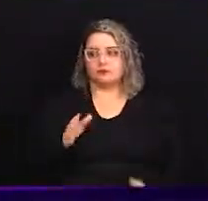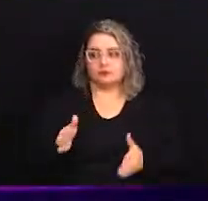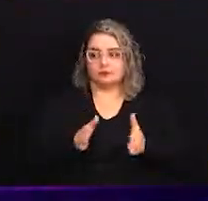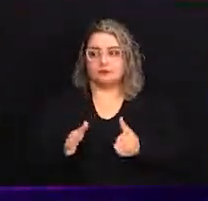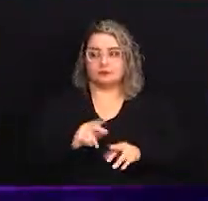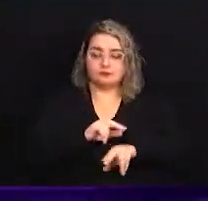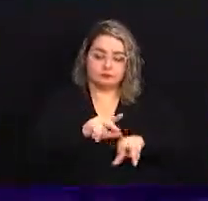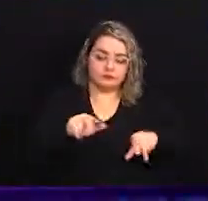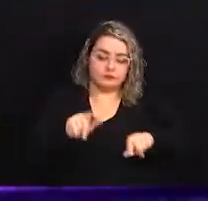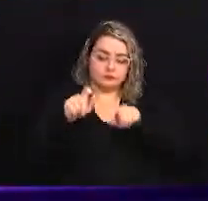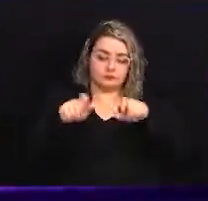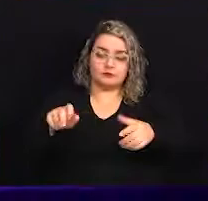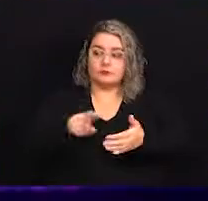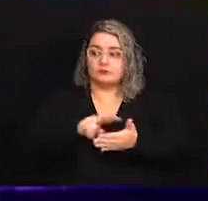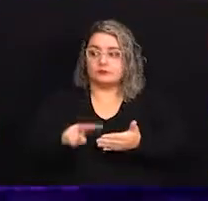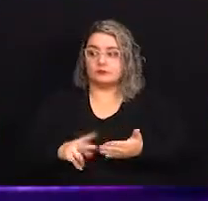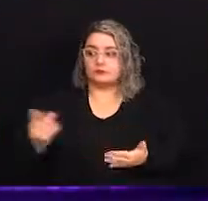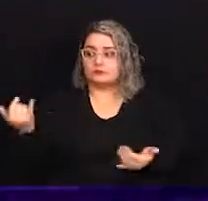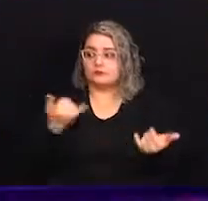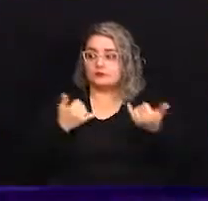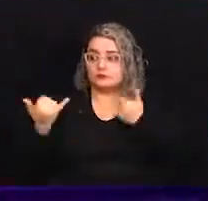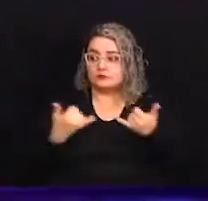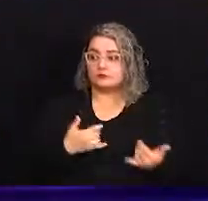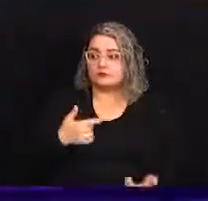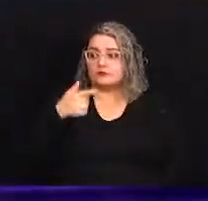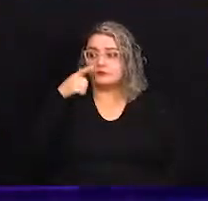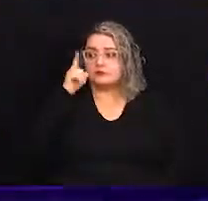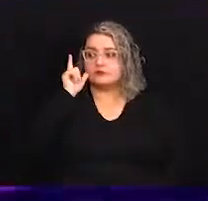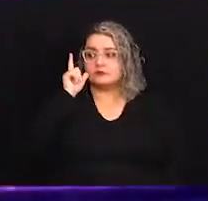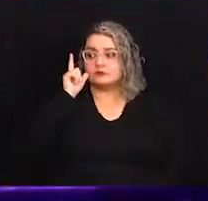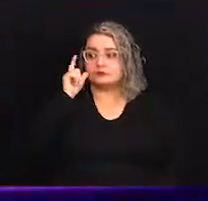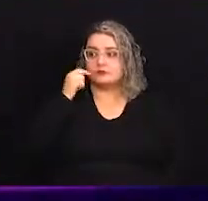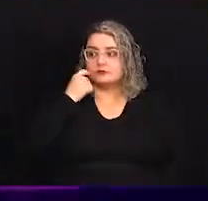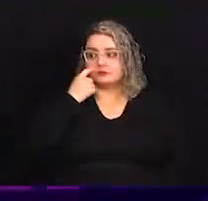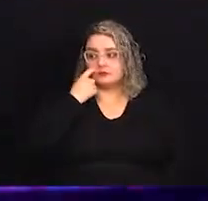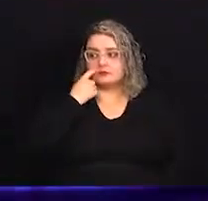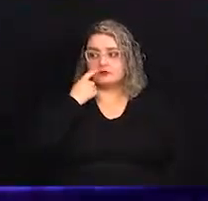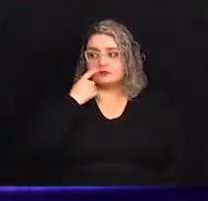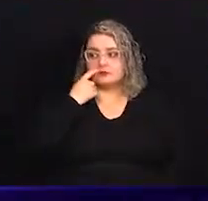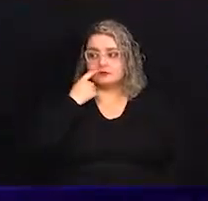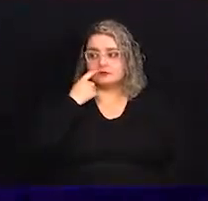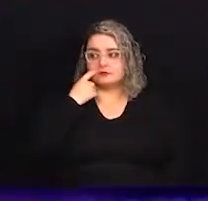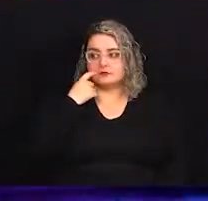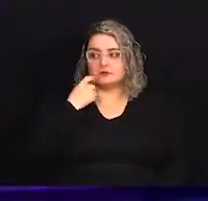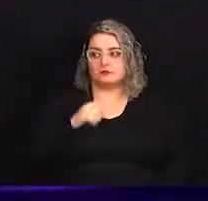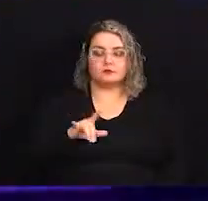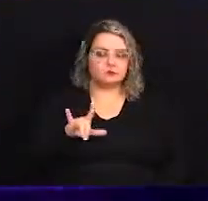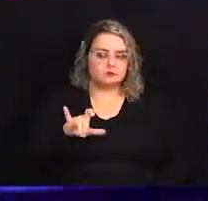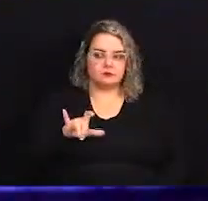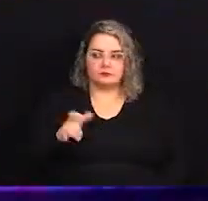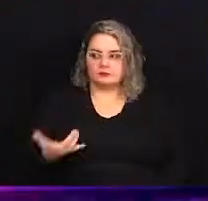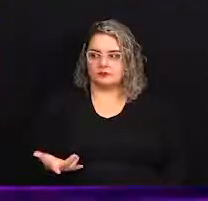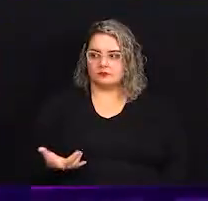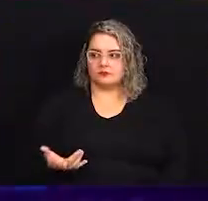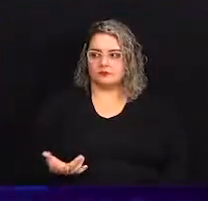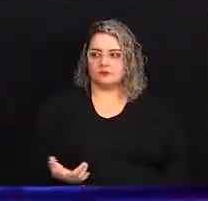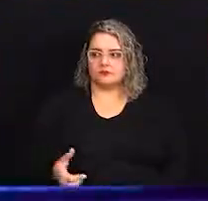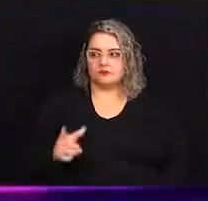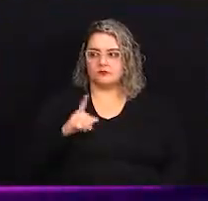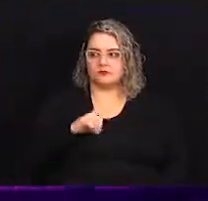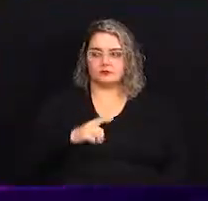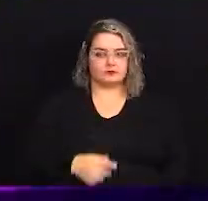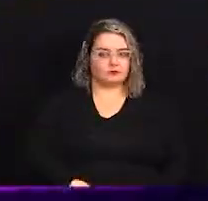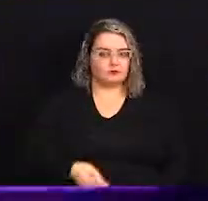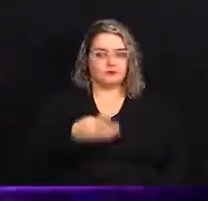tempo, mas já tem bastante gente lendo e muita gente falando. Ontem uma menina gravou uma coisa no Instagram falando, eu já tive